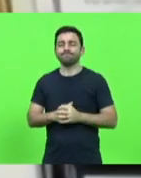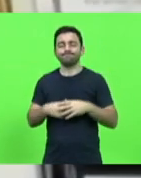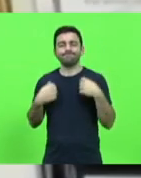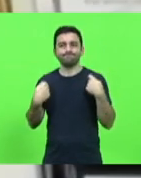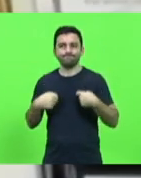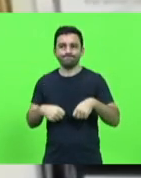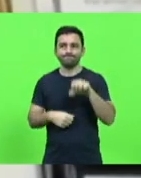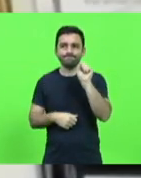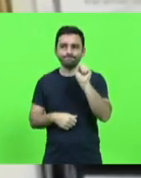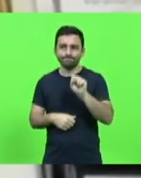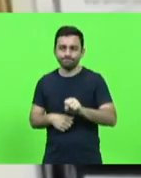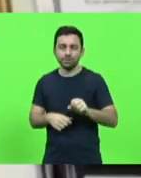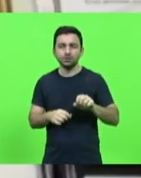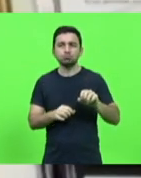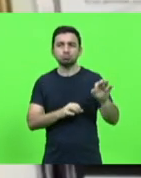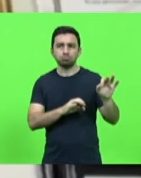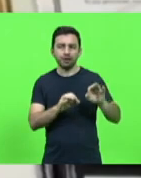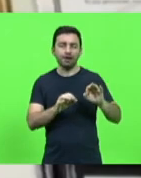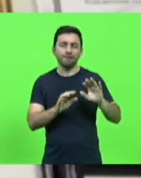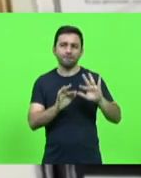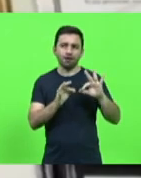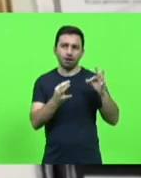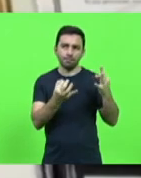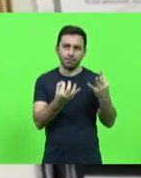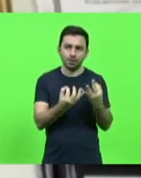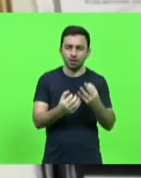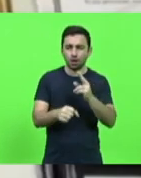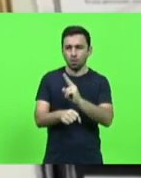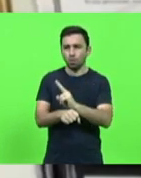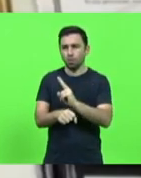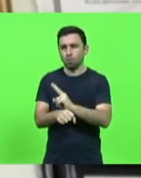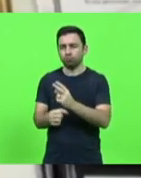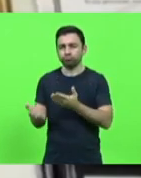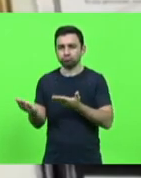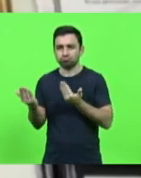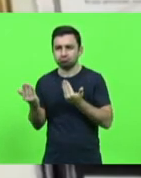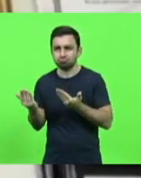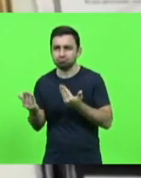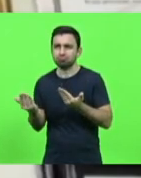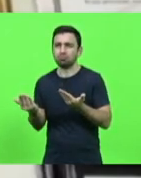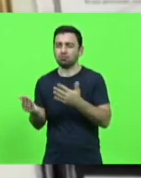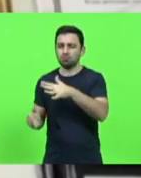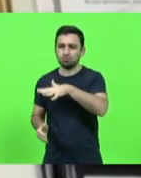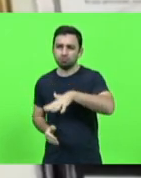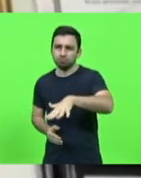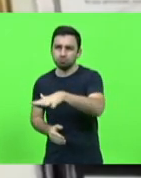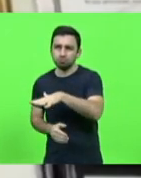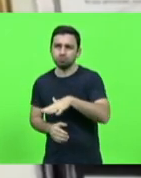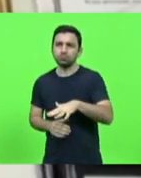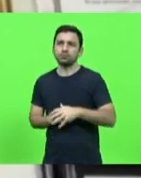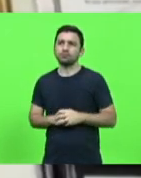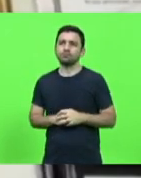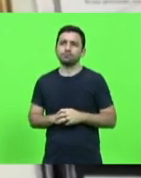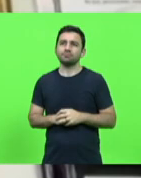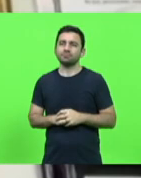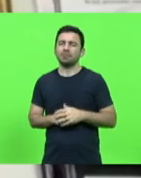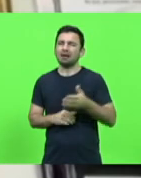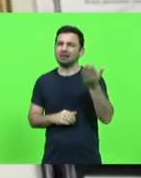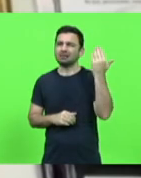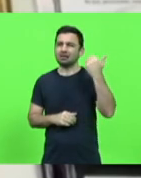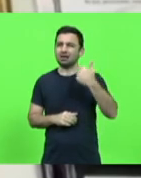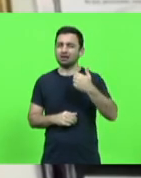os pais, preparar quem cuida dos adolescentes. Eu sempre digo que durante o tempo em que os meus filhos